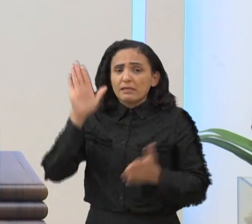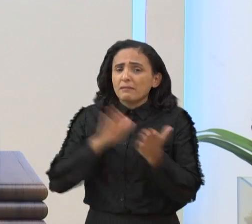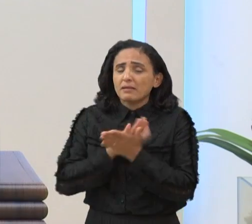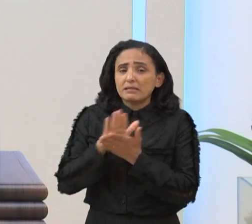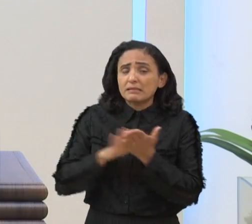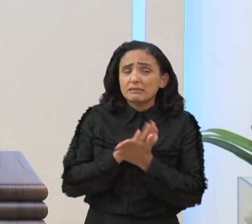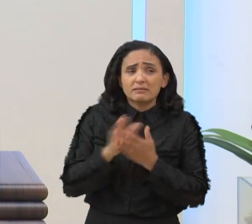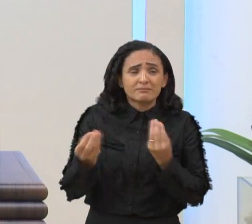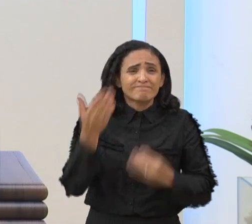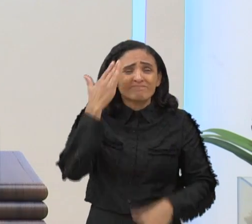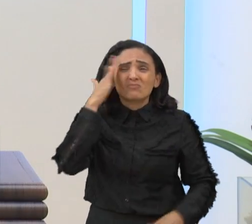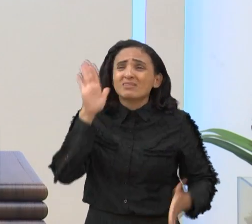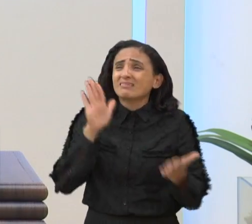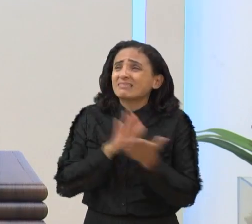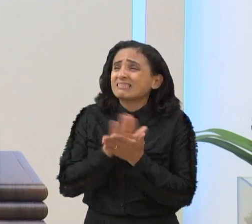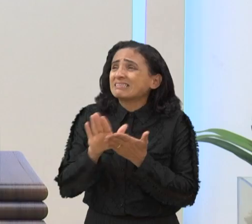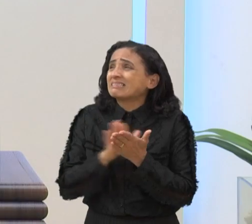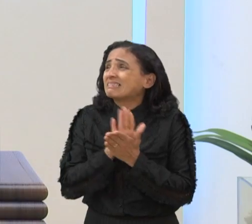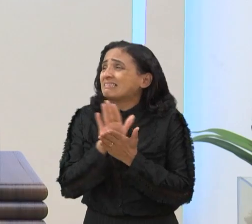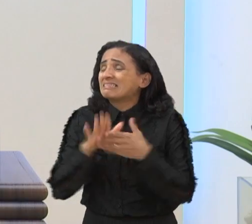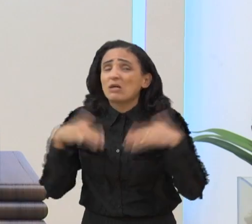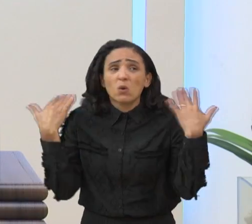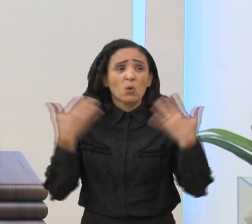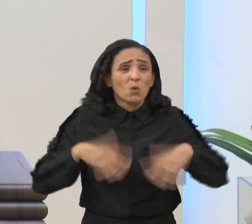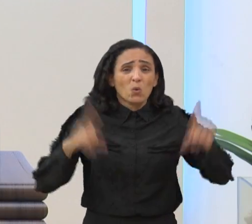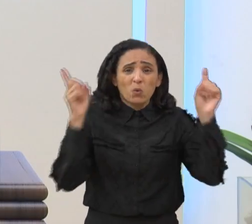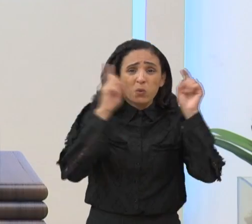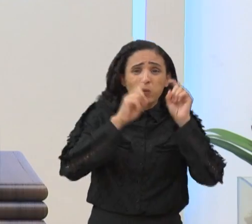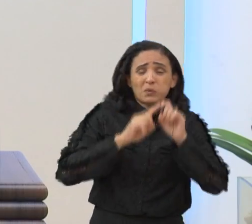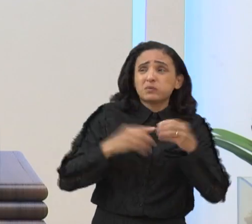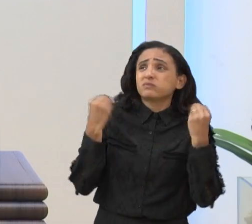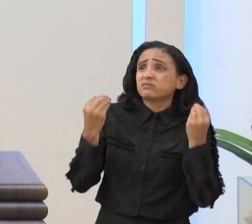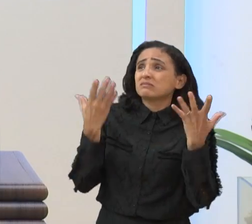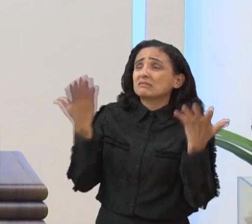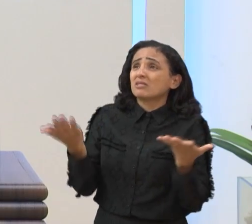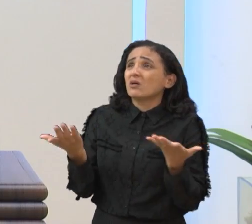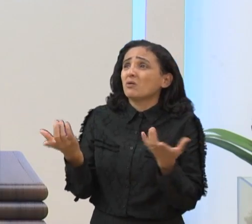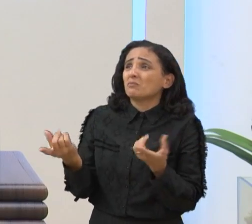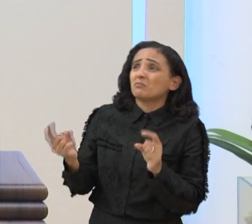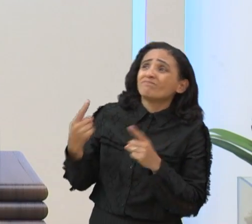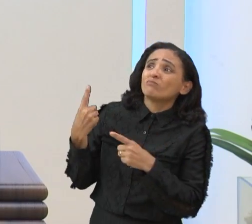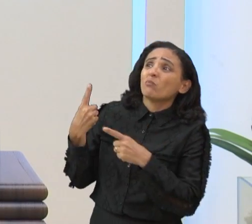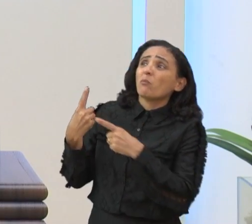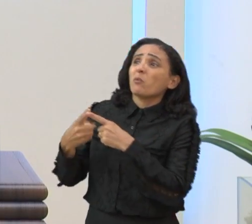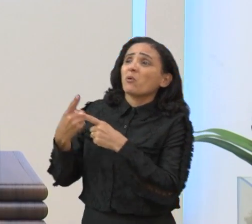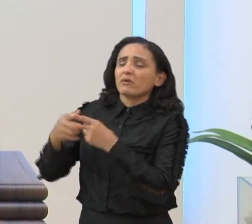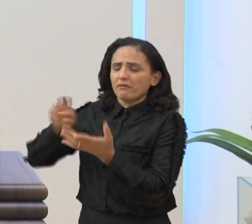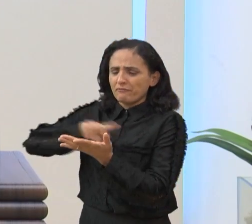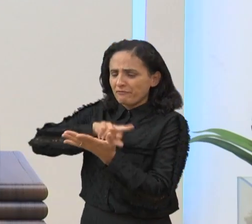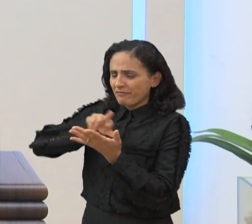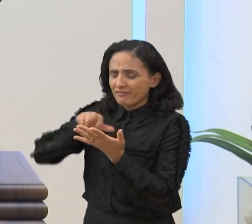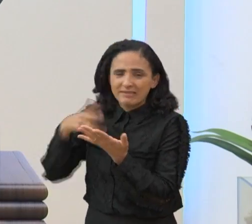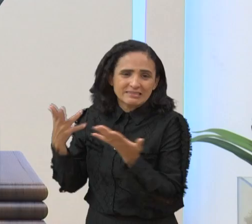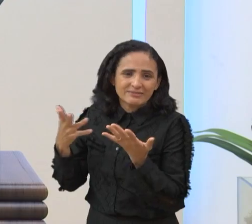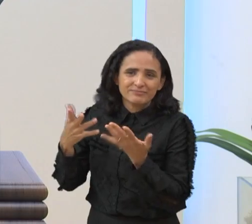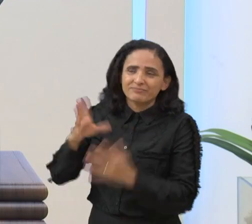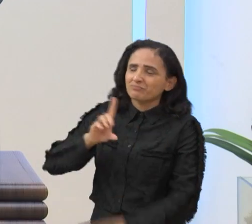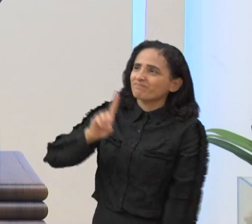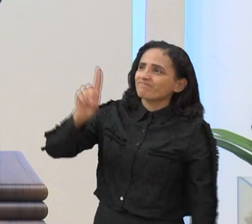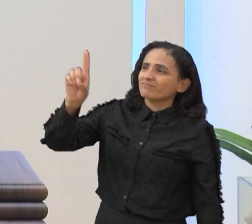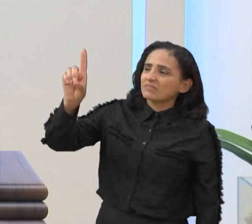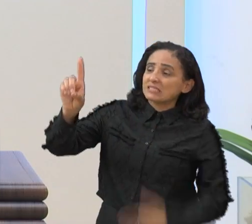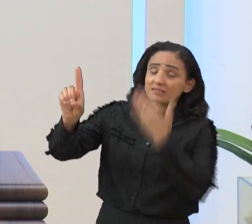não compreendemos, não sabemos os porquês, Deus